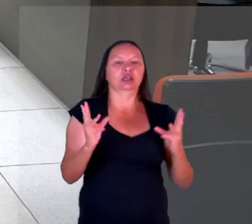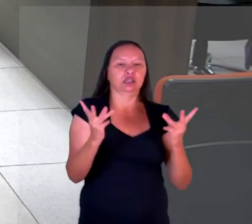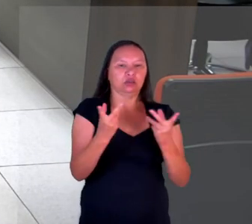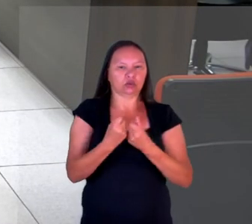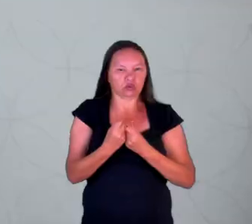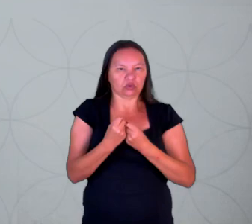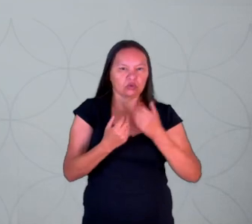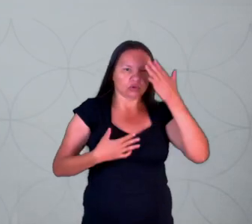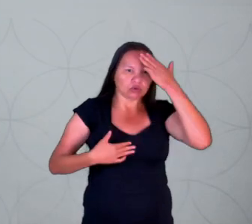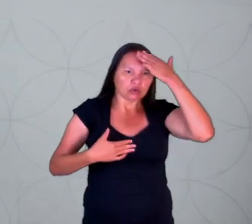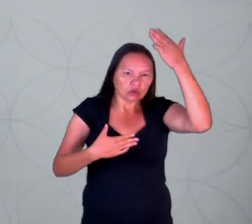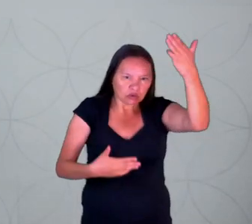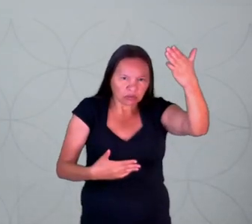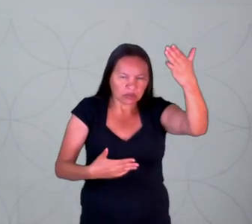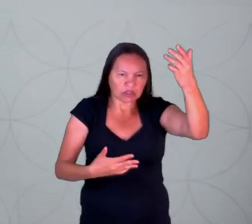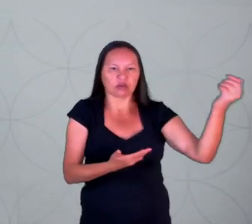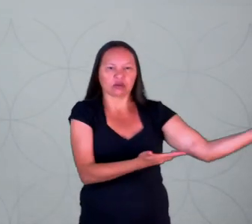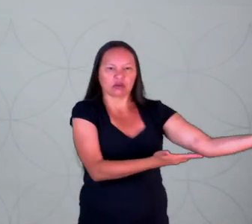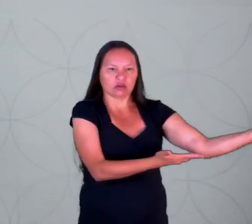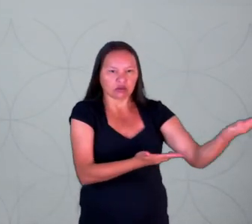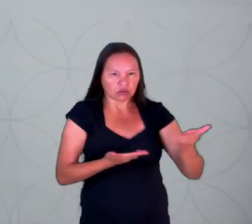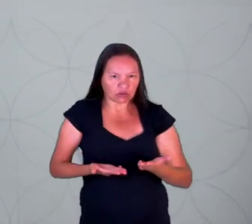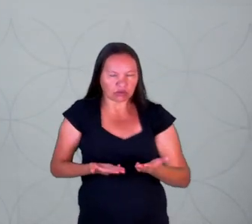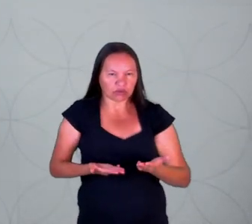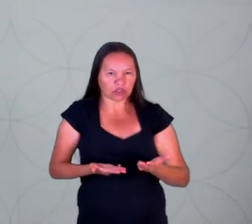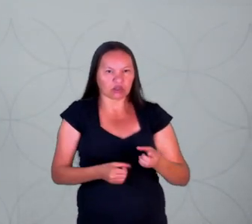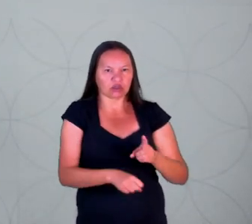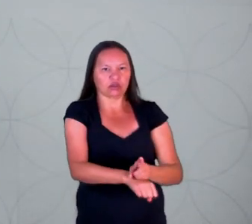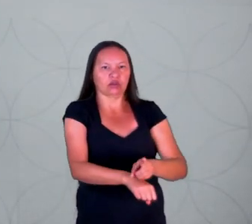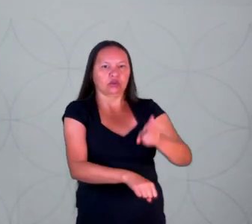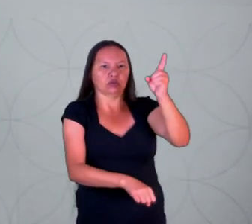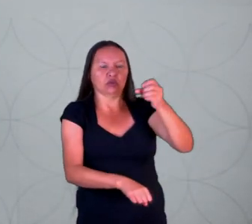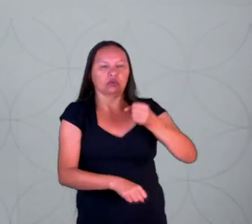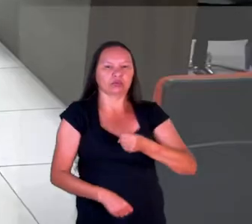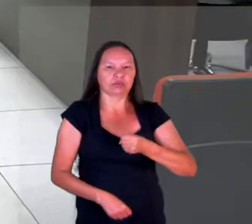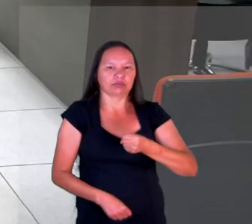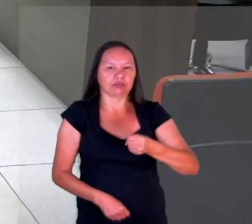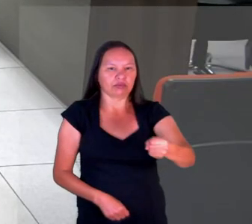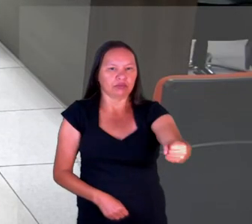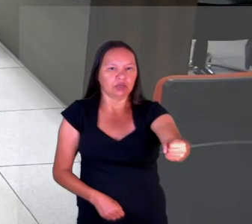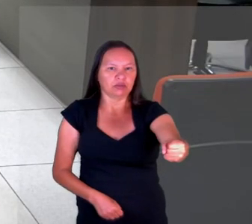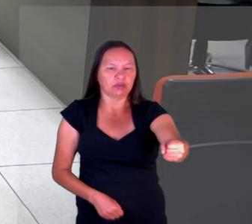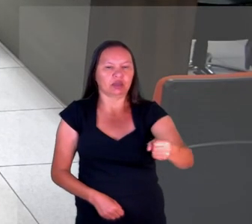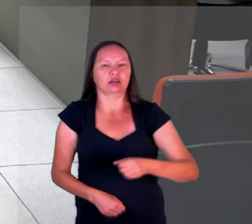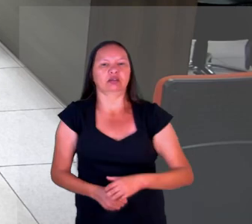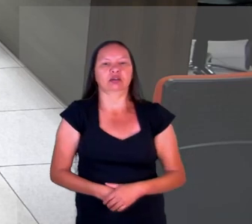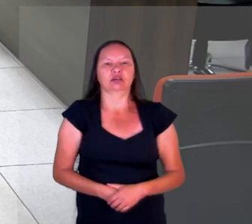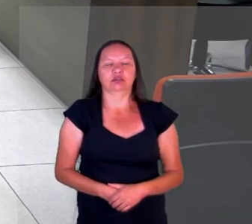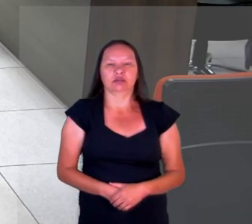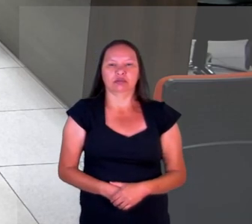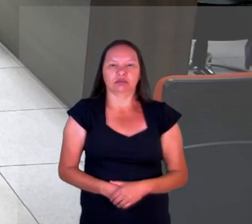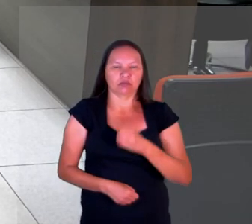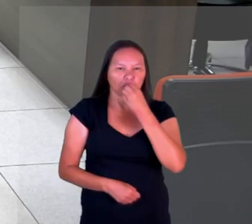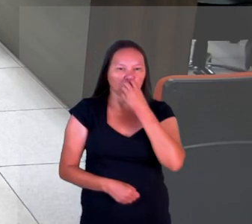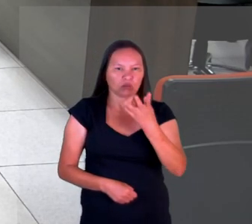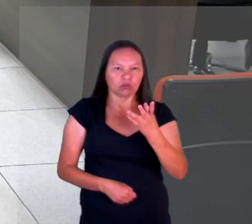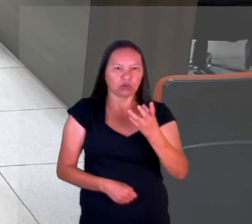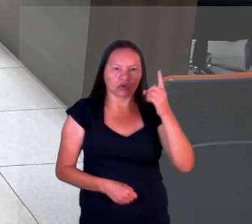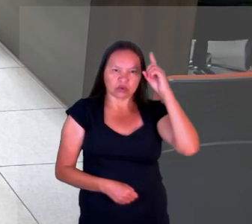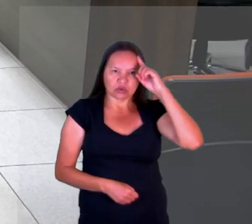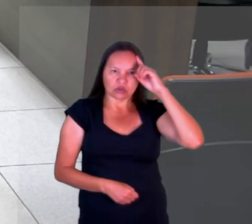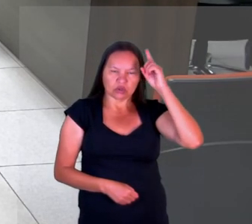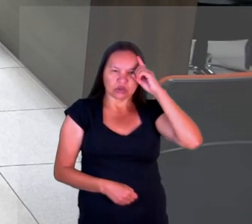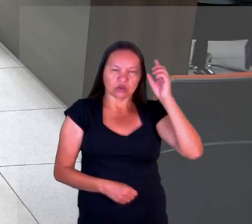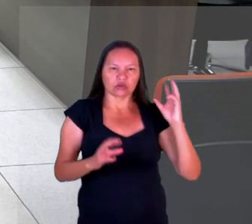obrigado convido o Dr Rafael Arantes a fazer uso da palavra bom bom dia a